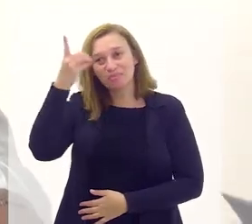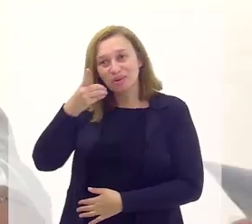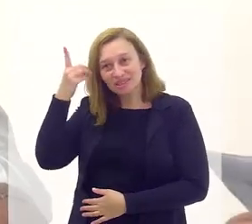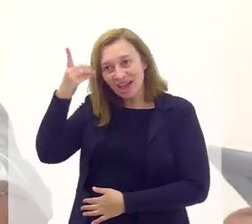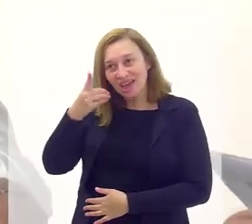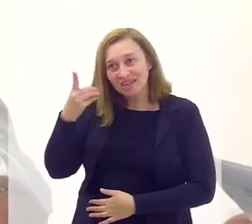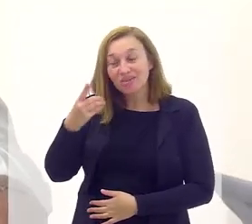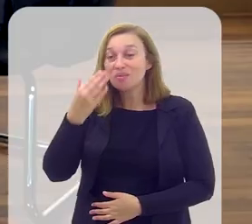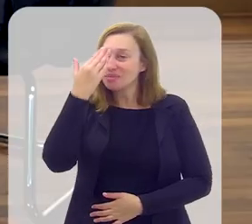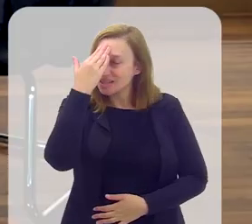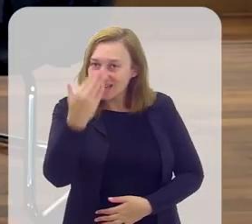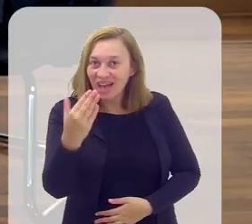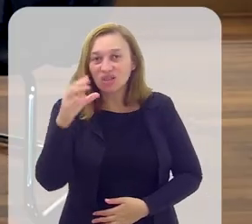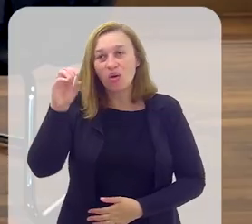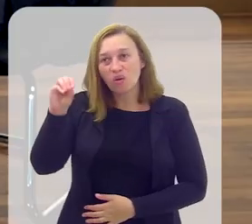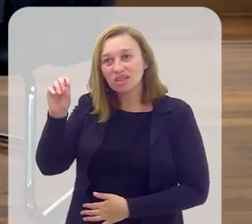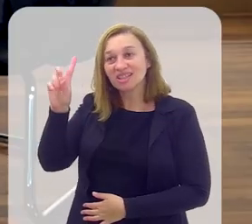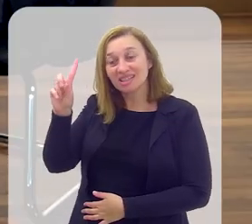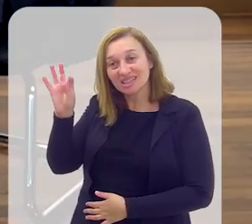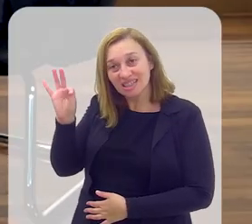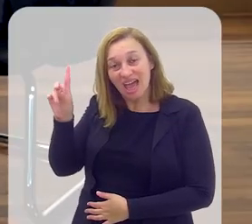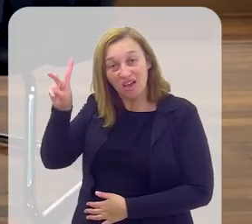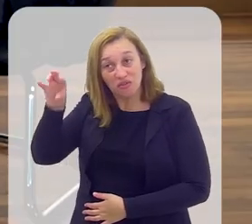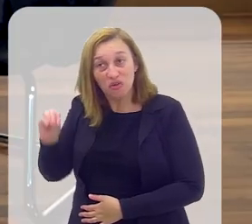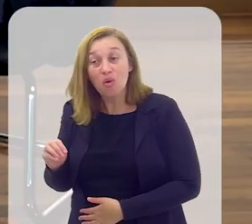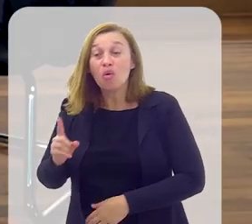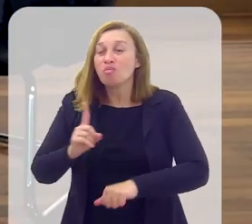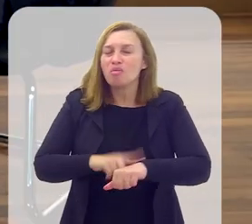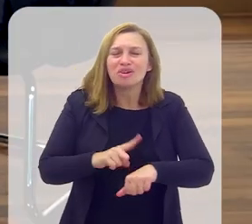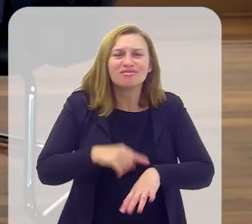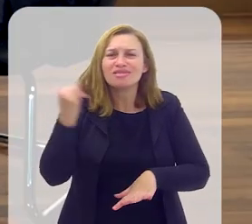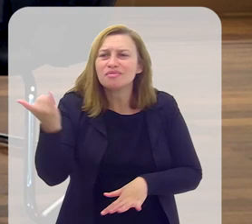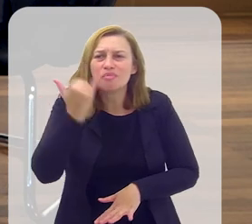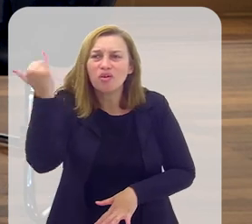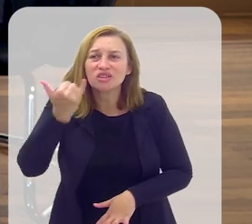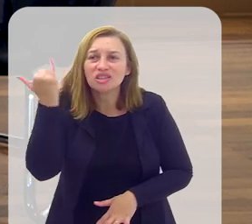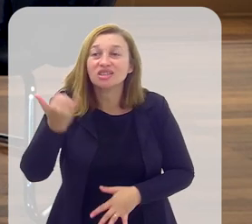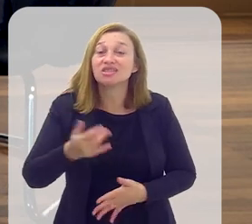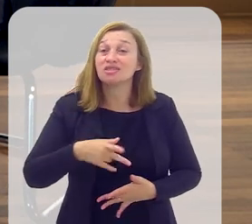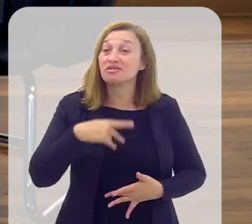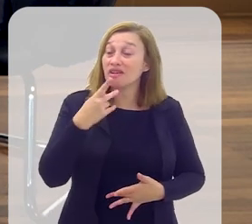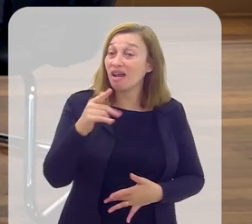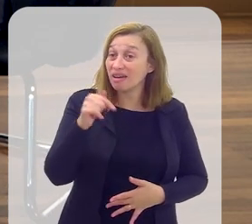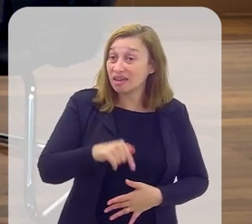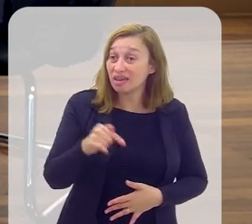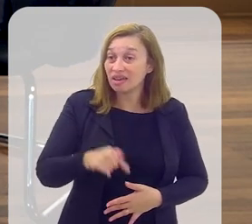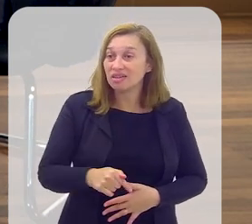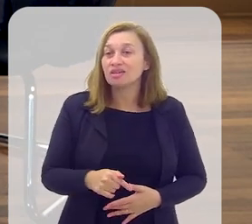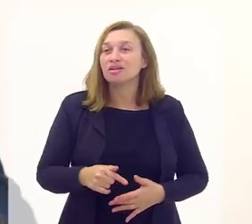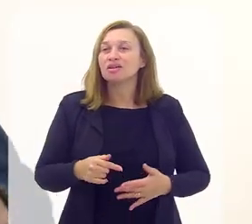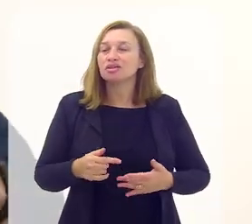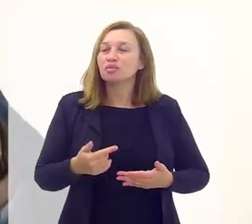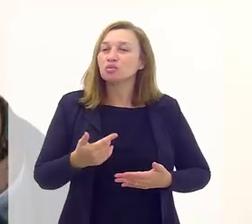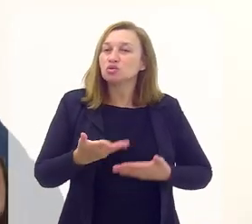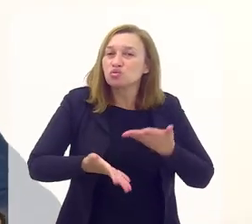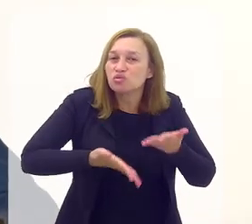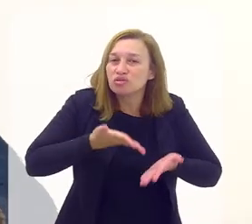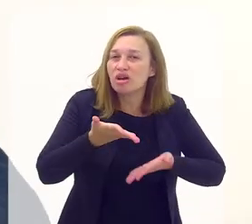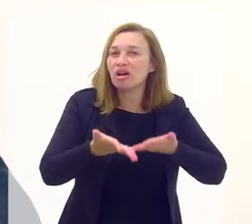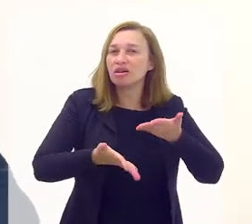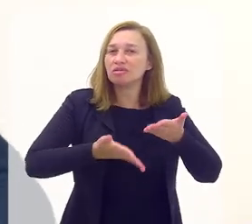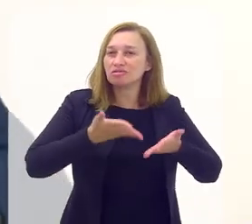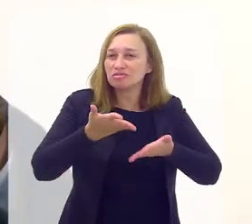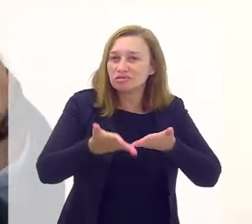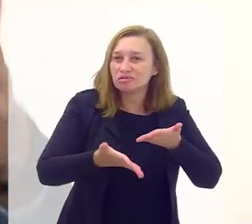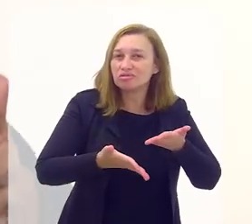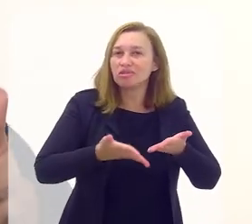obrigado, Mink. Muito obrigado, Otávio. Momento importante de reafirmarmos. Estamos aqui regando, né?